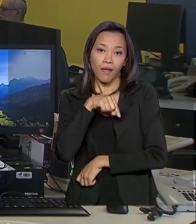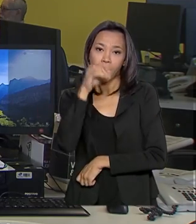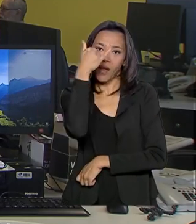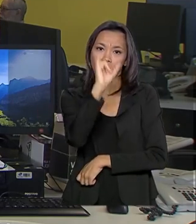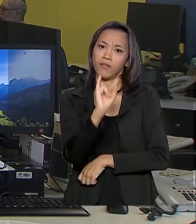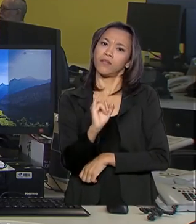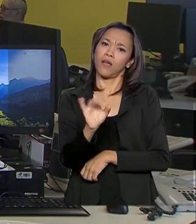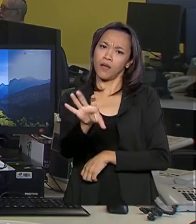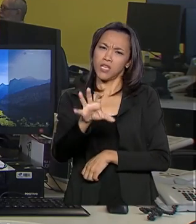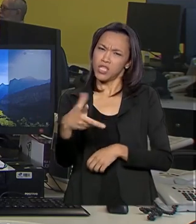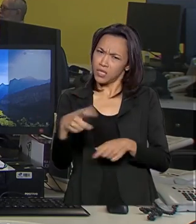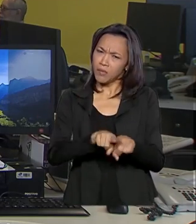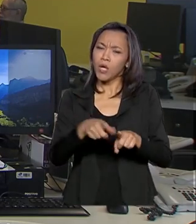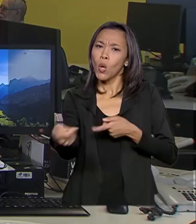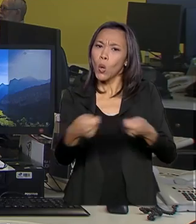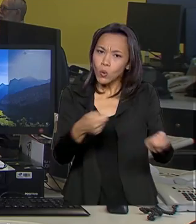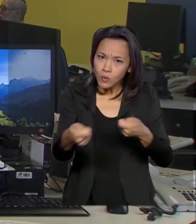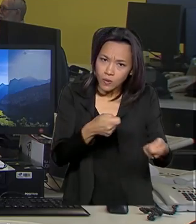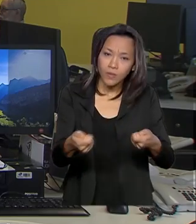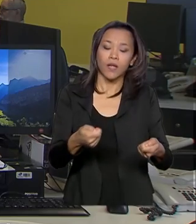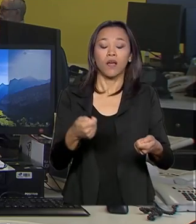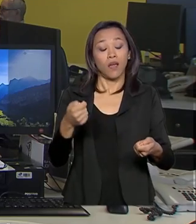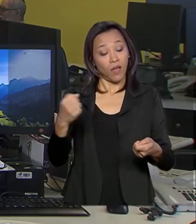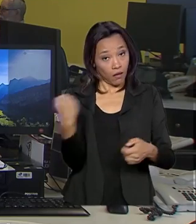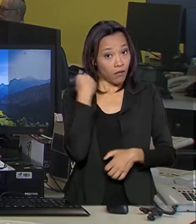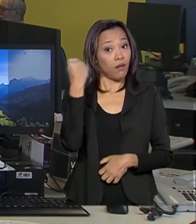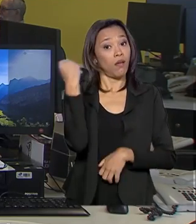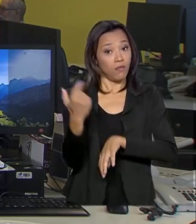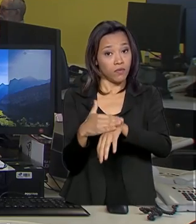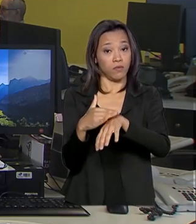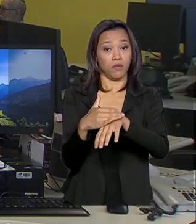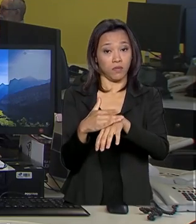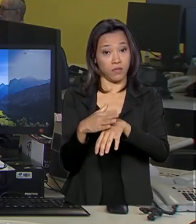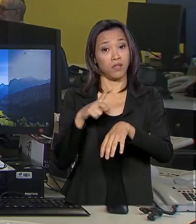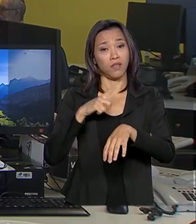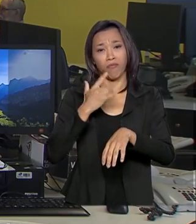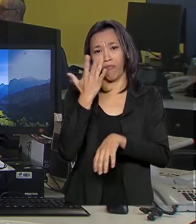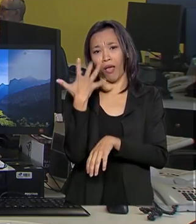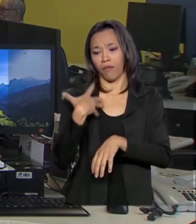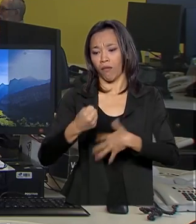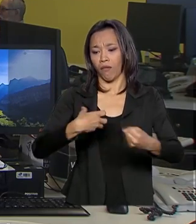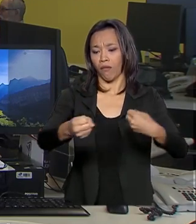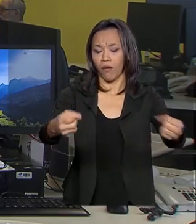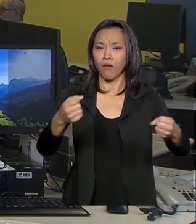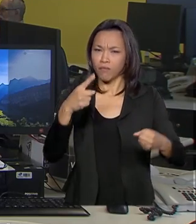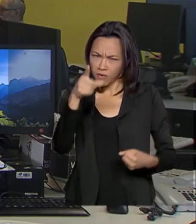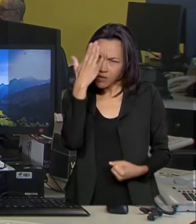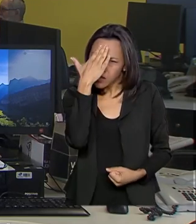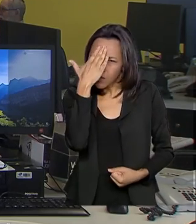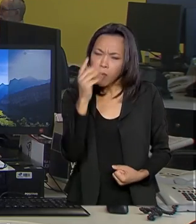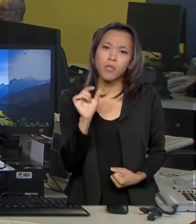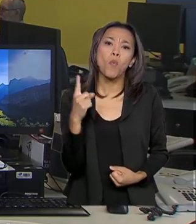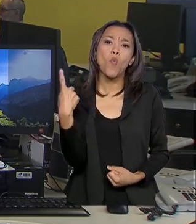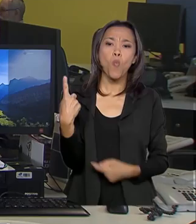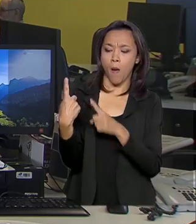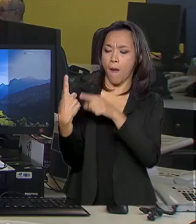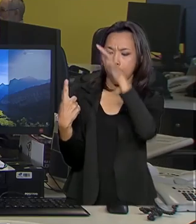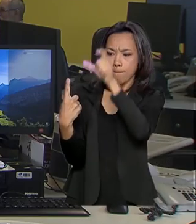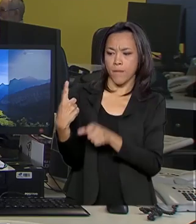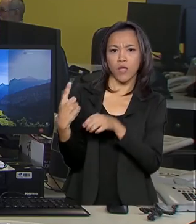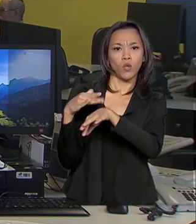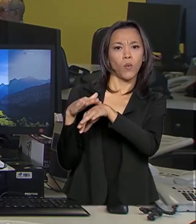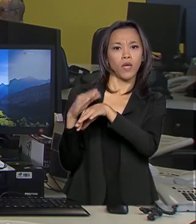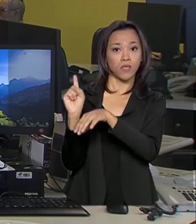prevenção e controle do sarampo. A doença é grave e possui alta transmissibilidade. Para se ter uma ideia, uma pessoa infectada pode